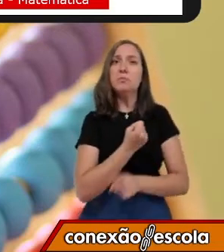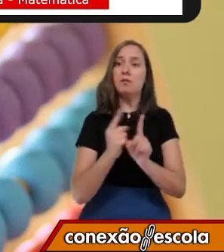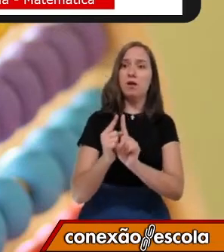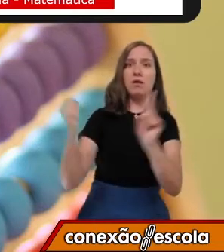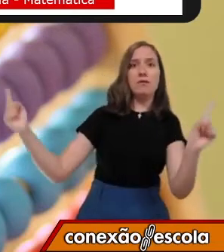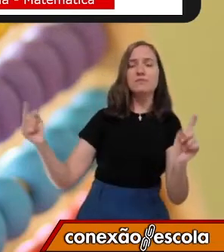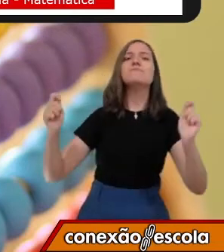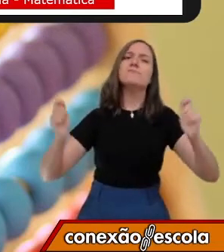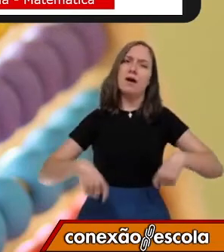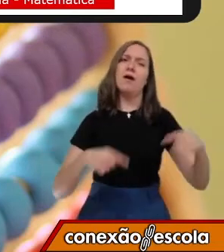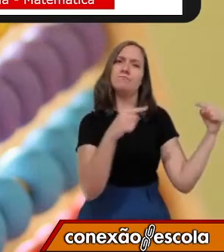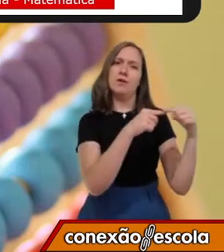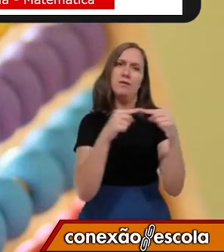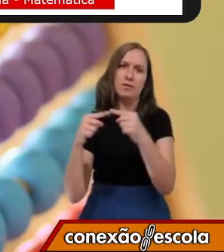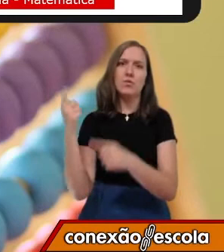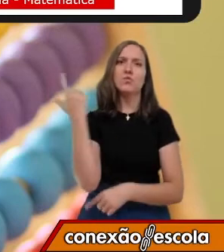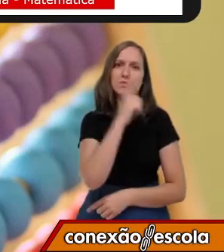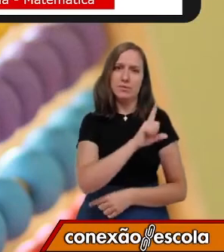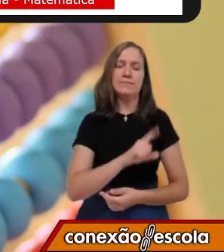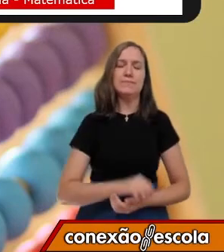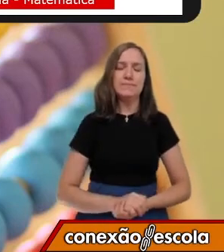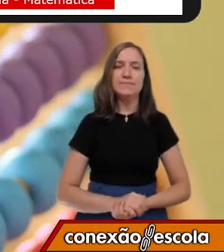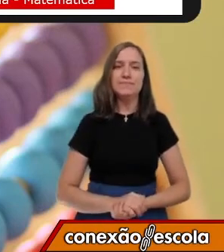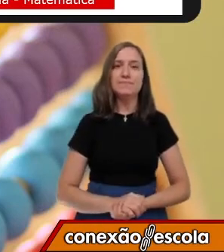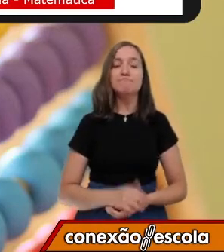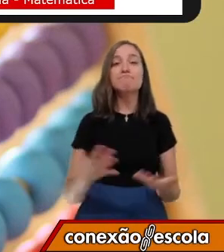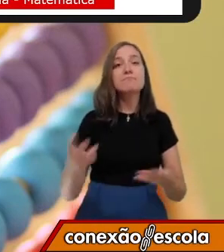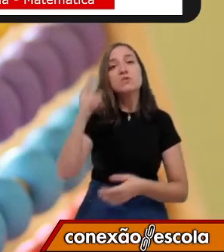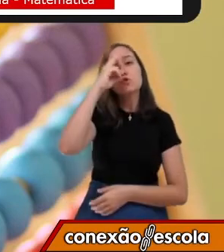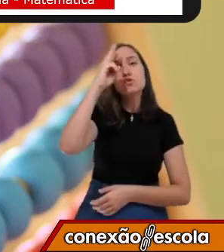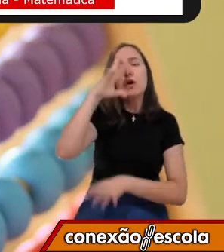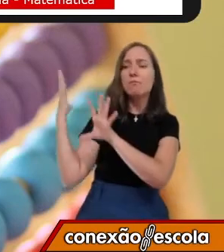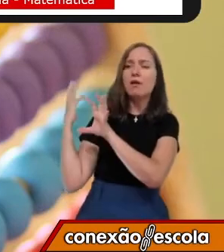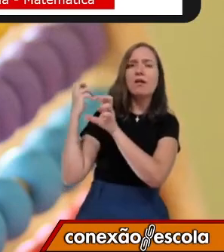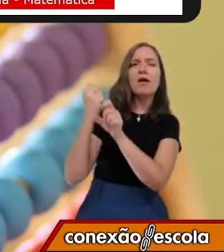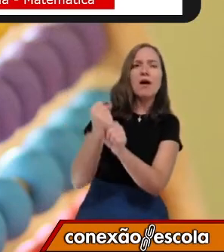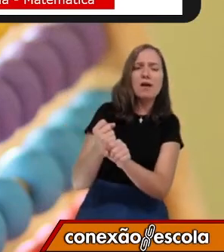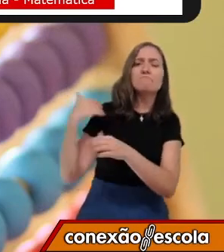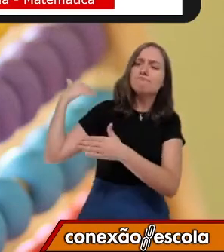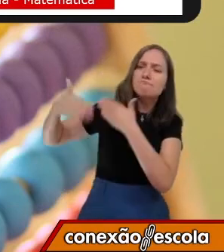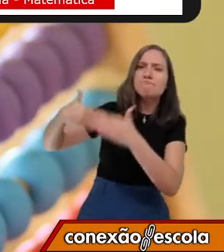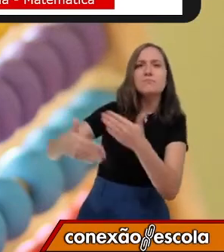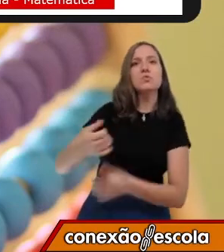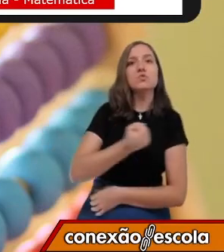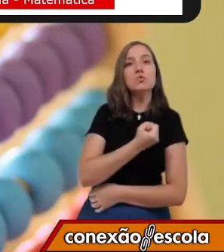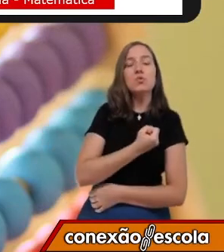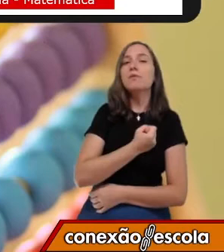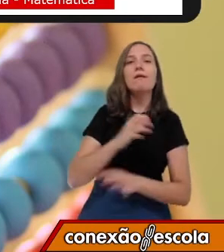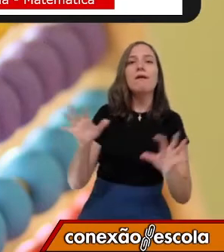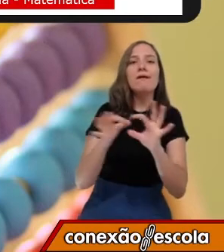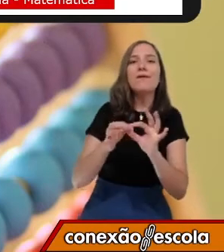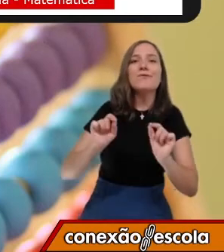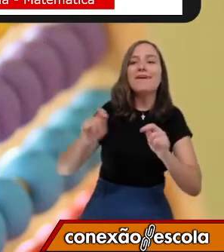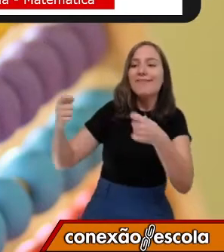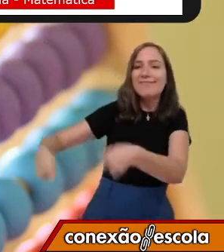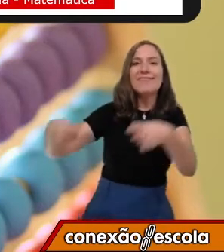pequenininho. Vamos ver então. Então, a história dos números, elas surgem e estão associadas às